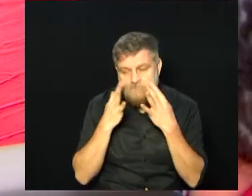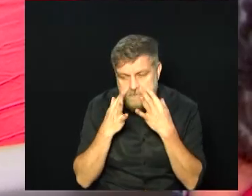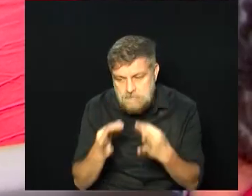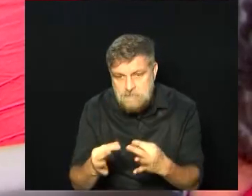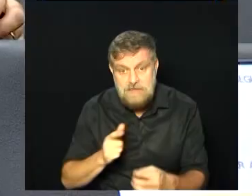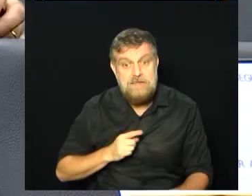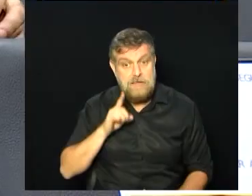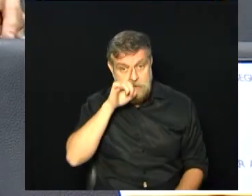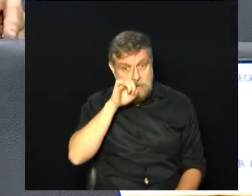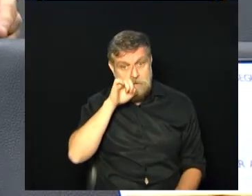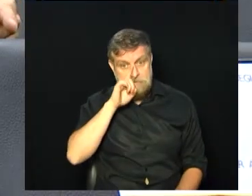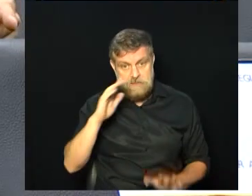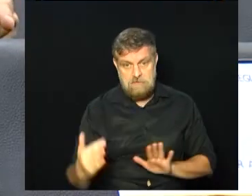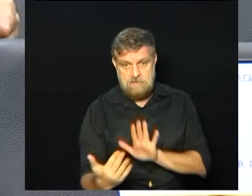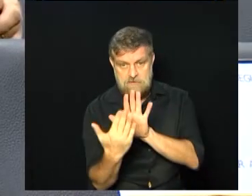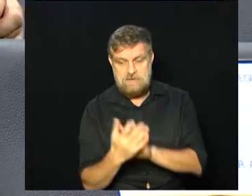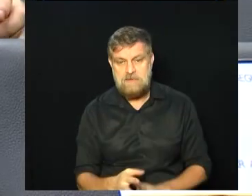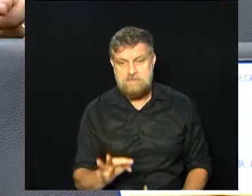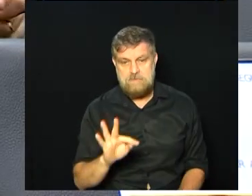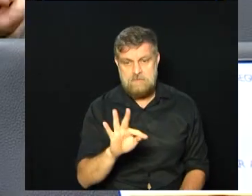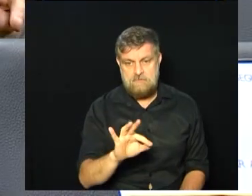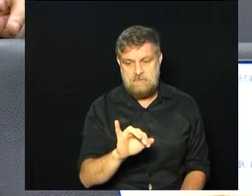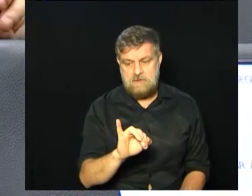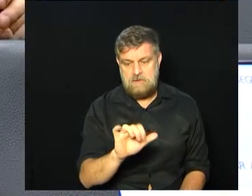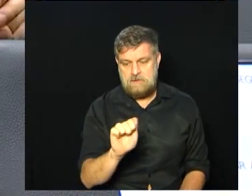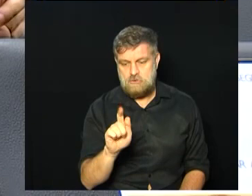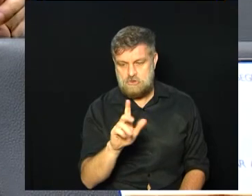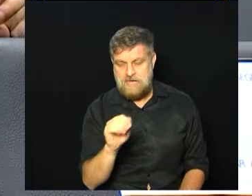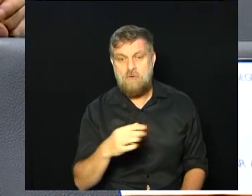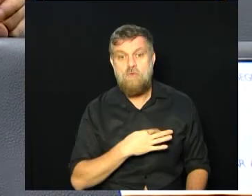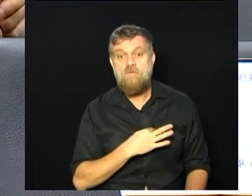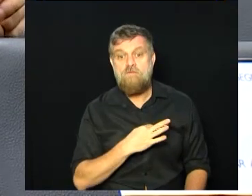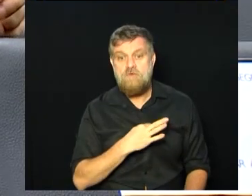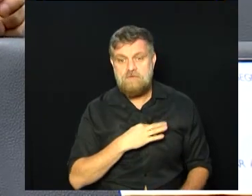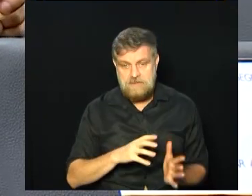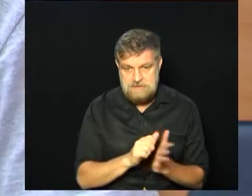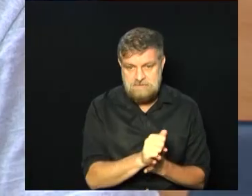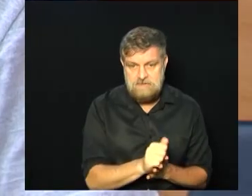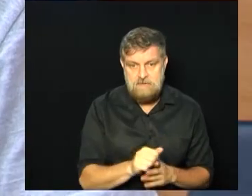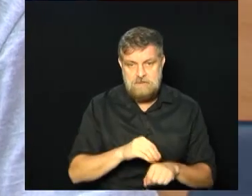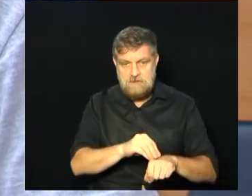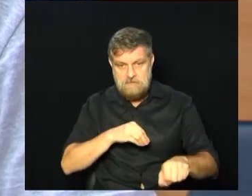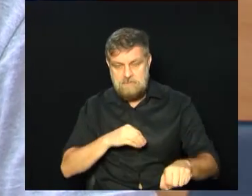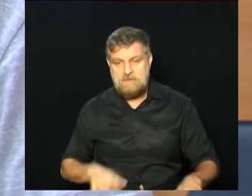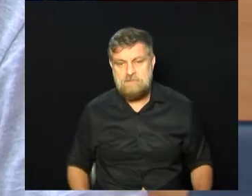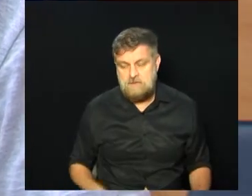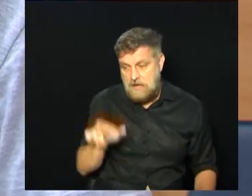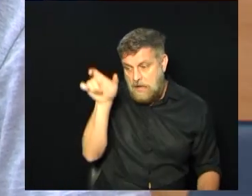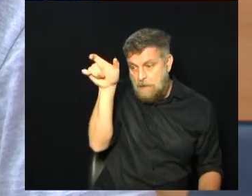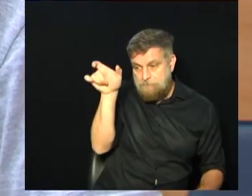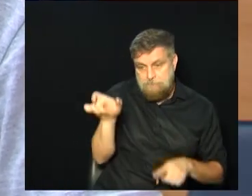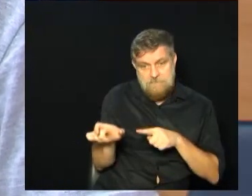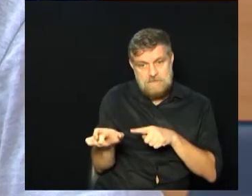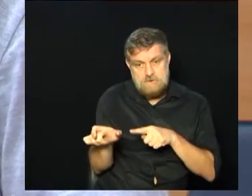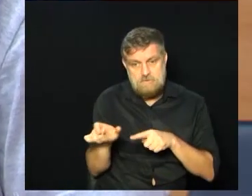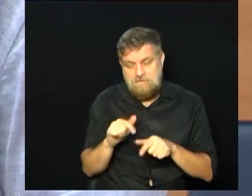correr riscos. O Thiago se inscreveu para fazer o treinamento de forma voluntária e nos deu a dica. O brigadista é a pessoa que ela